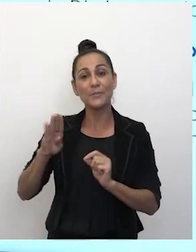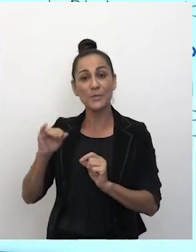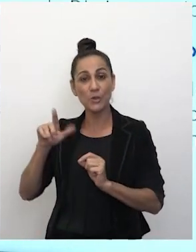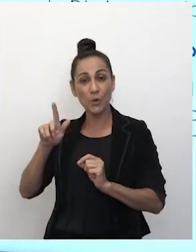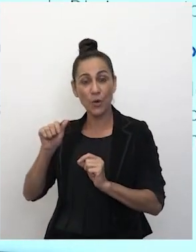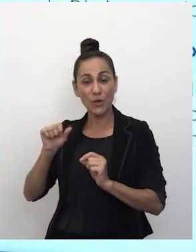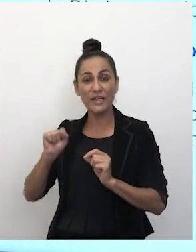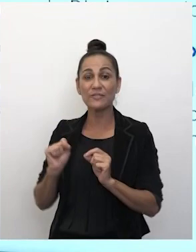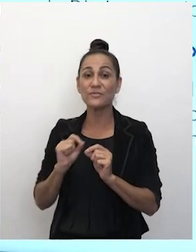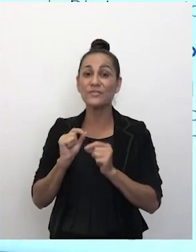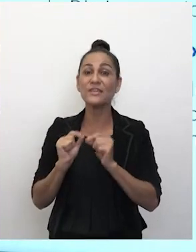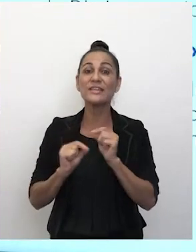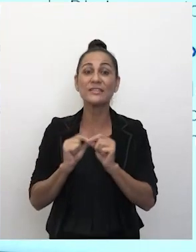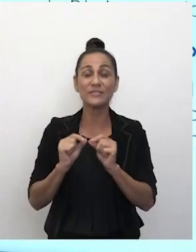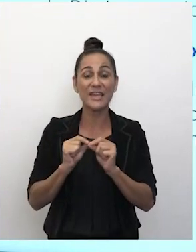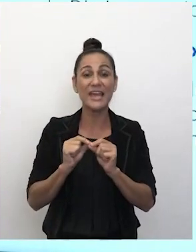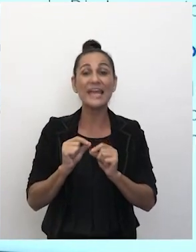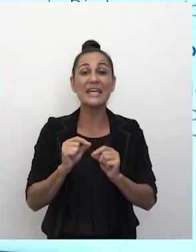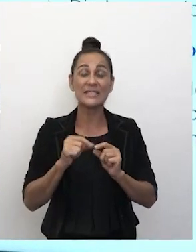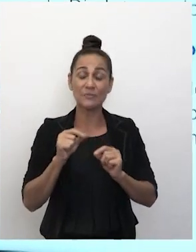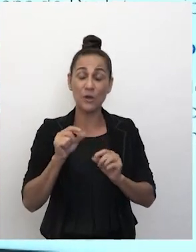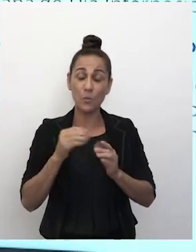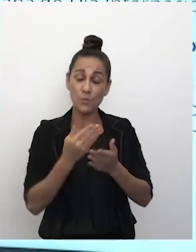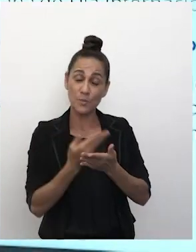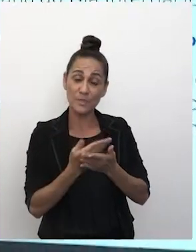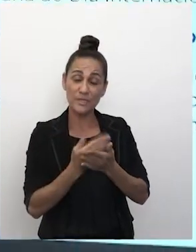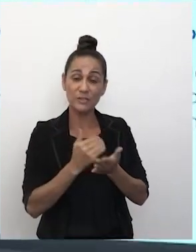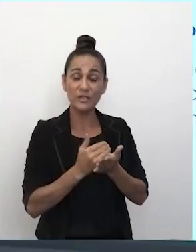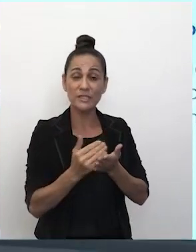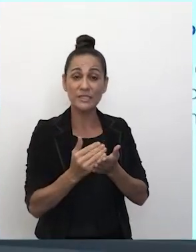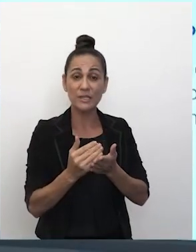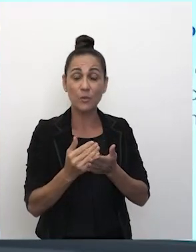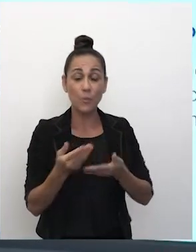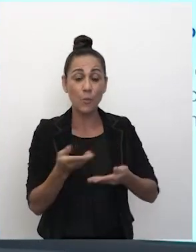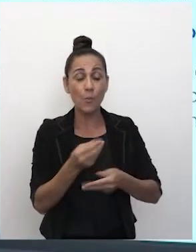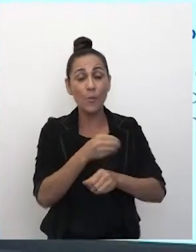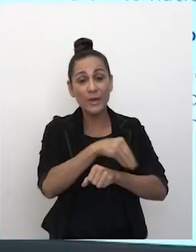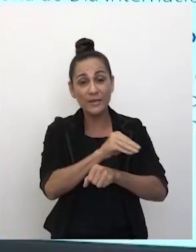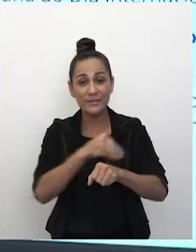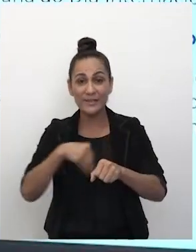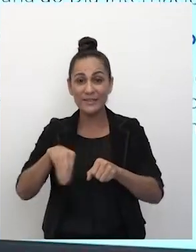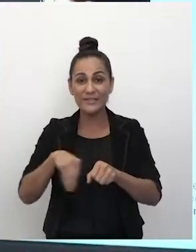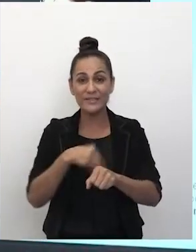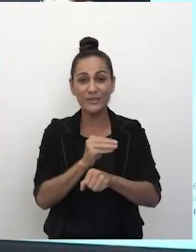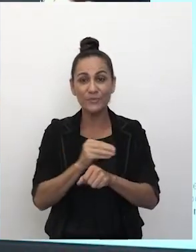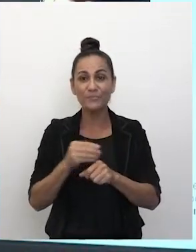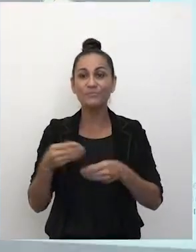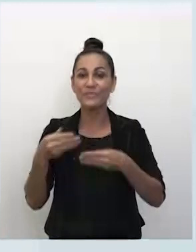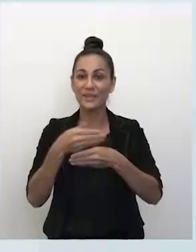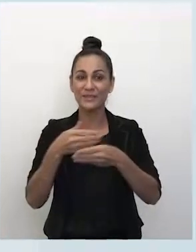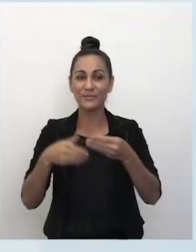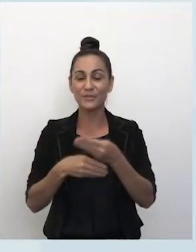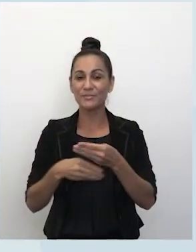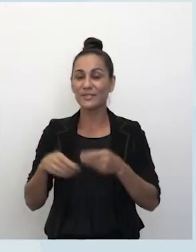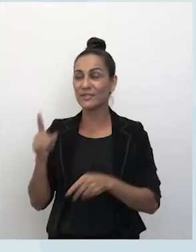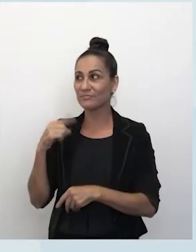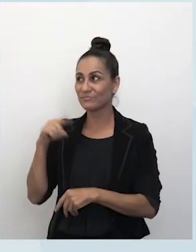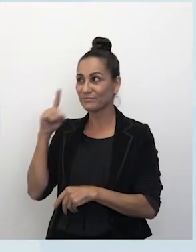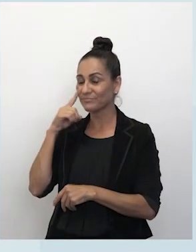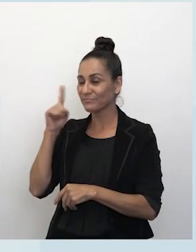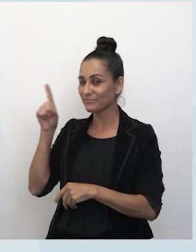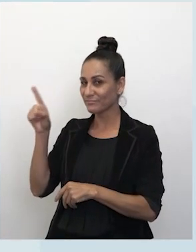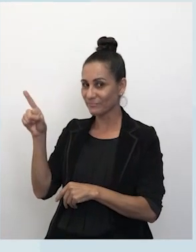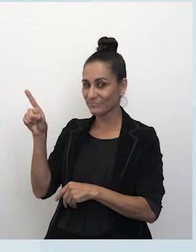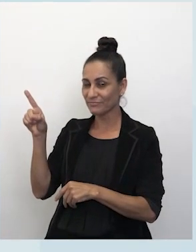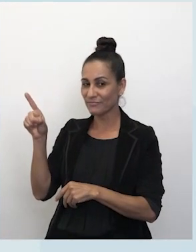Artemisia Gentileschi, mas a gente vai começar a nossa aula com uma interação. Próxima tela. Vamos fazer o nosso